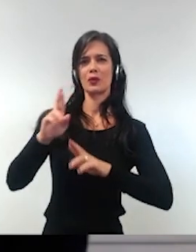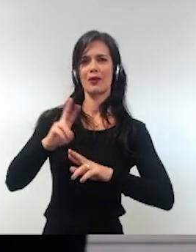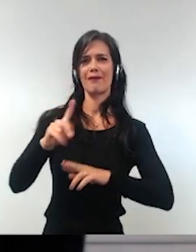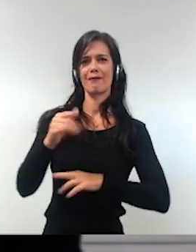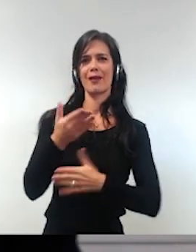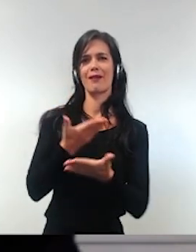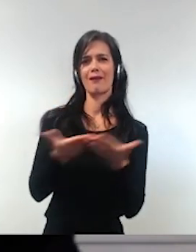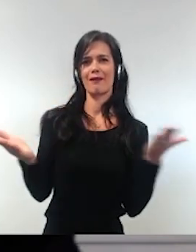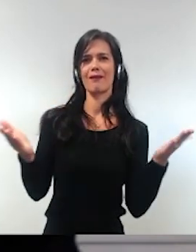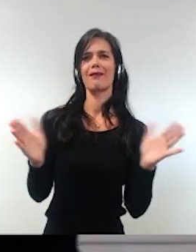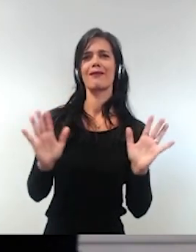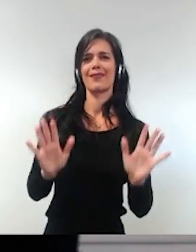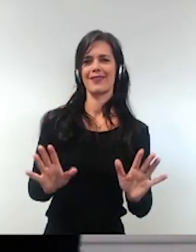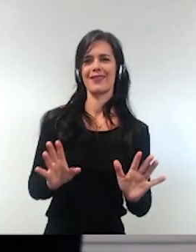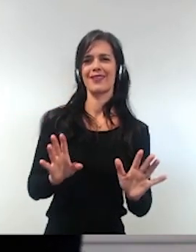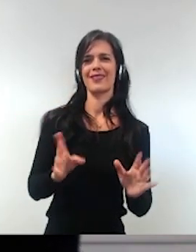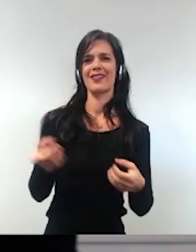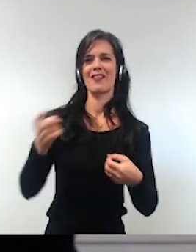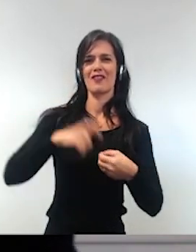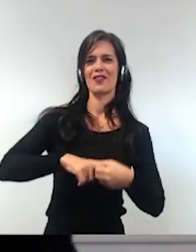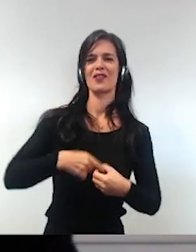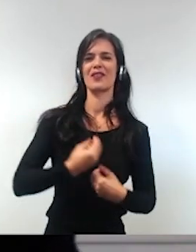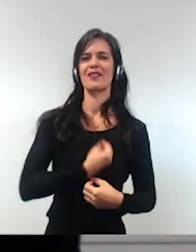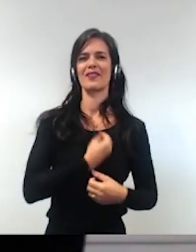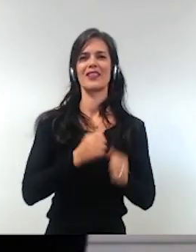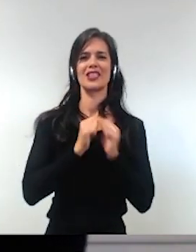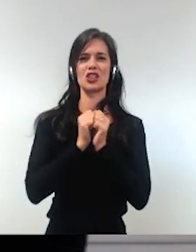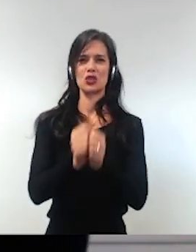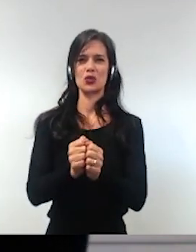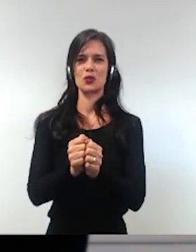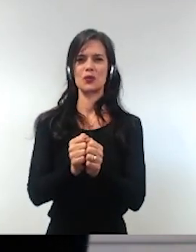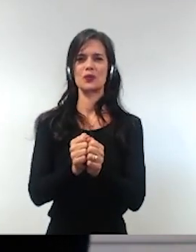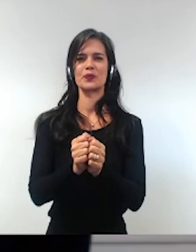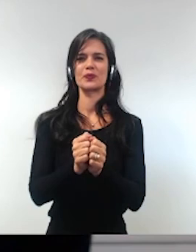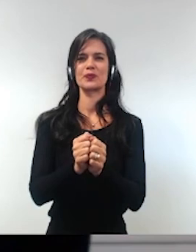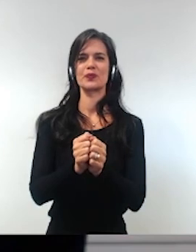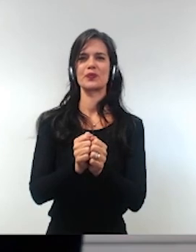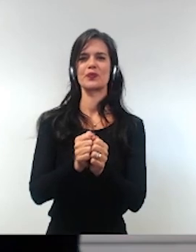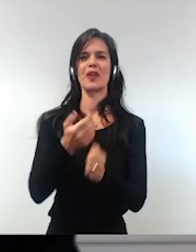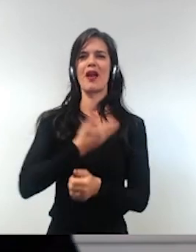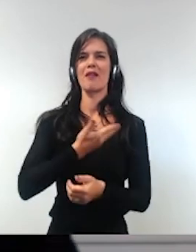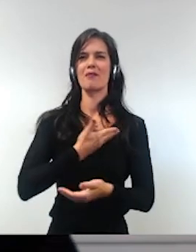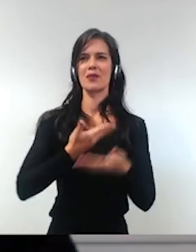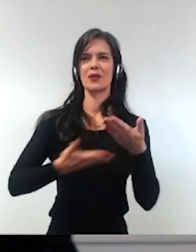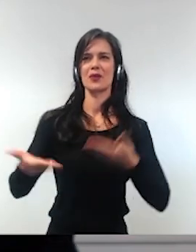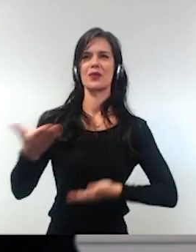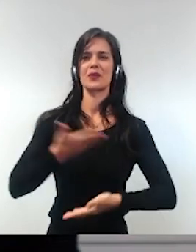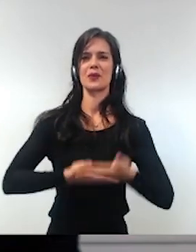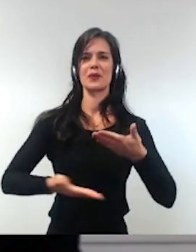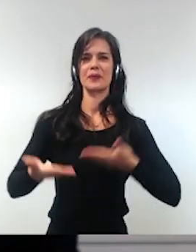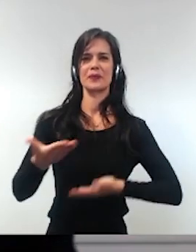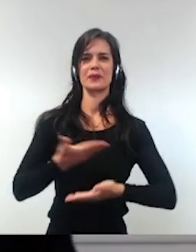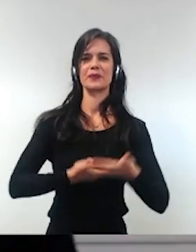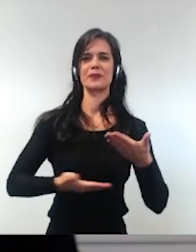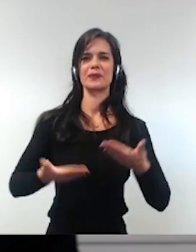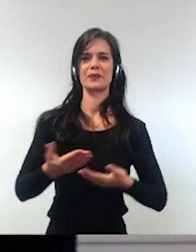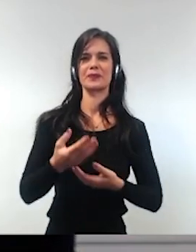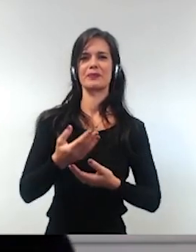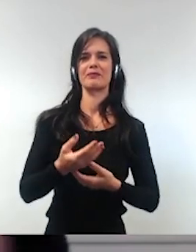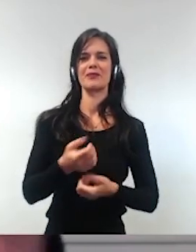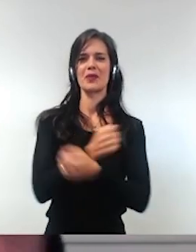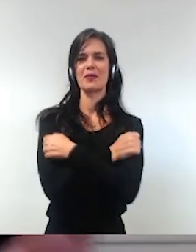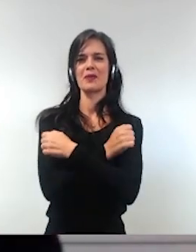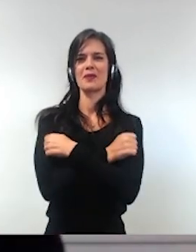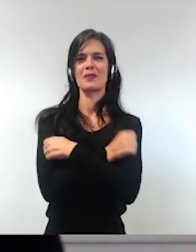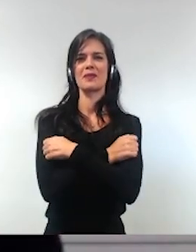passe e que um dia nós possamos estar juntos novamente, né? Usufruindo da nossa amizade, do nosso convívio. Um abração, um beijo para